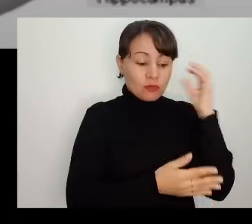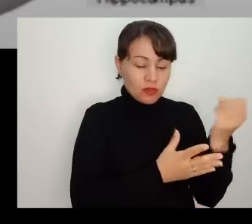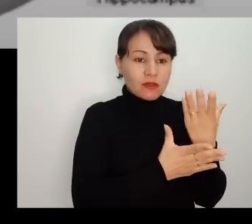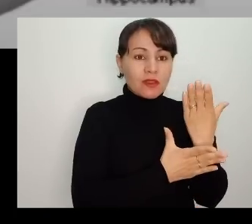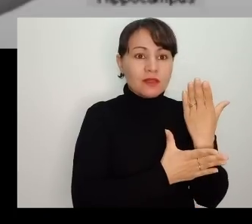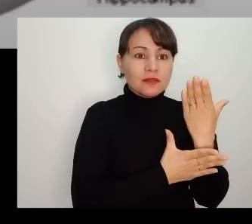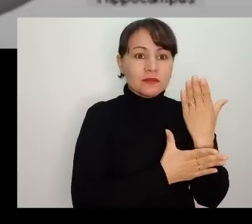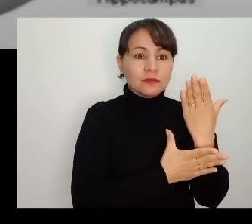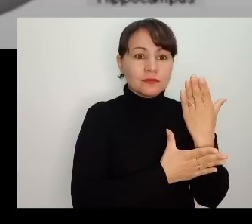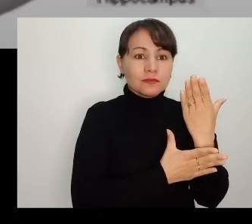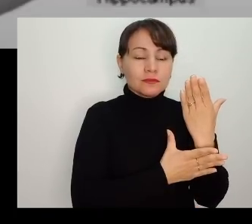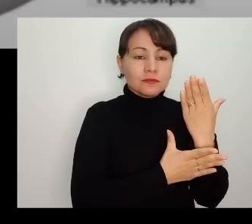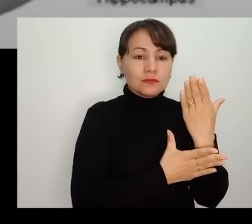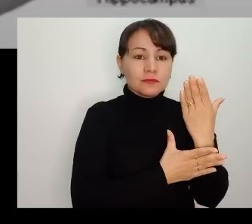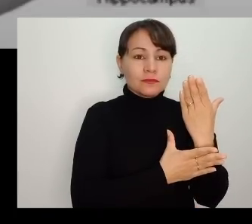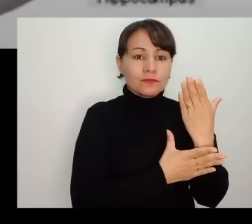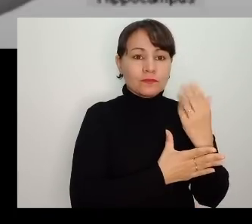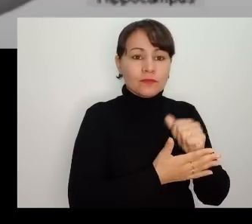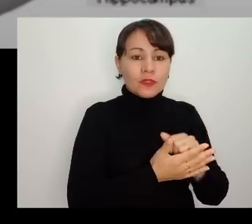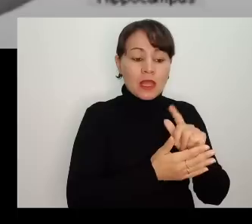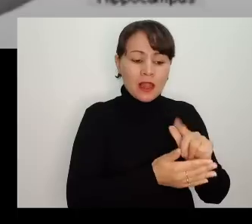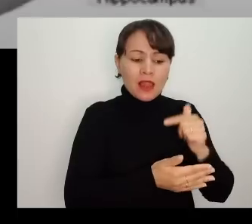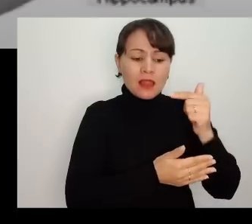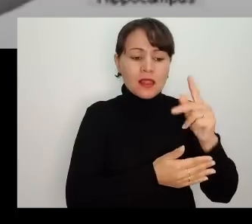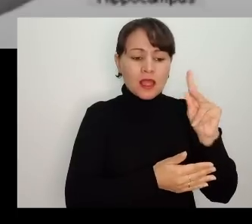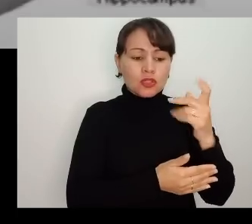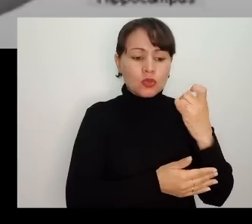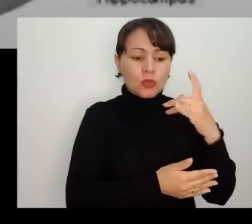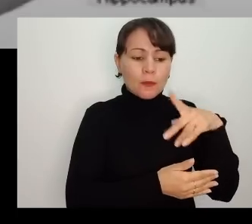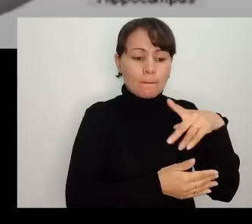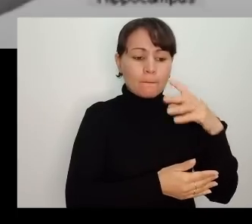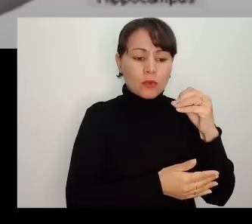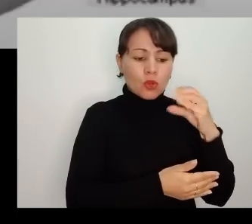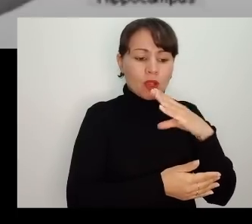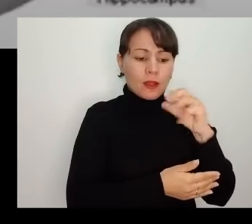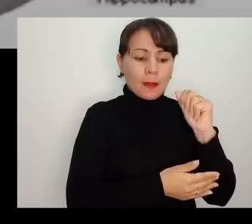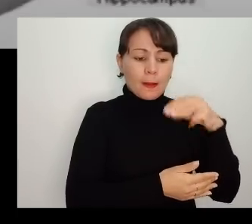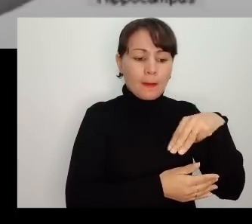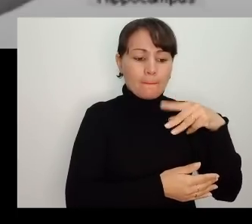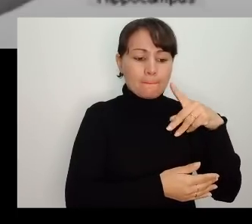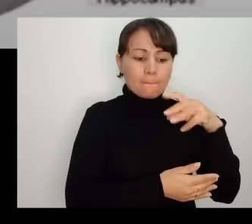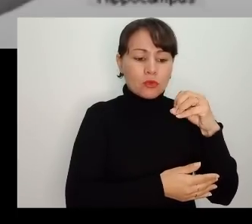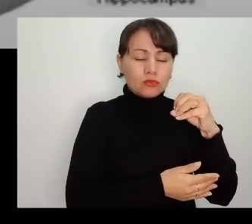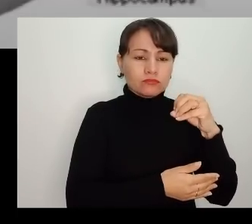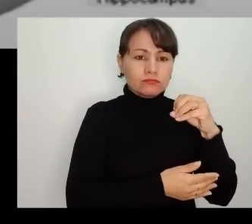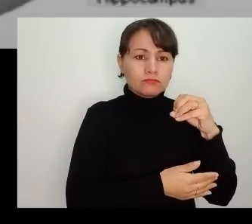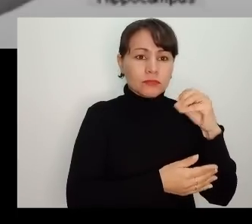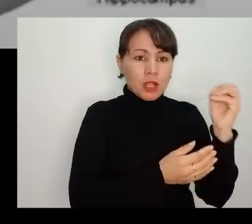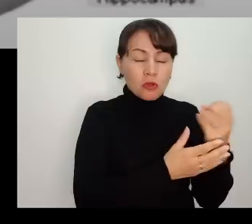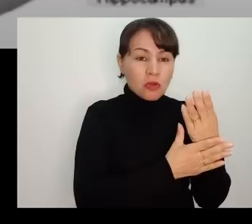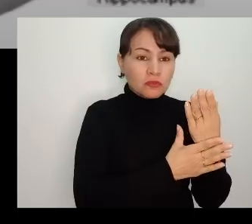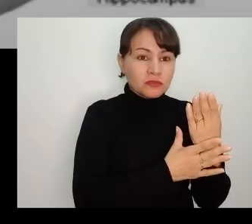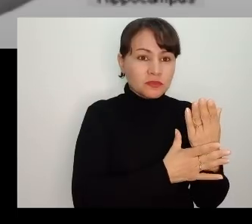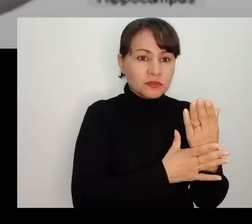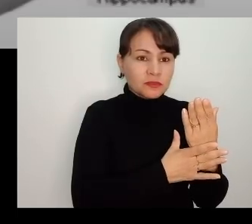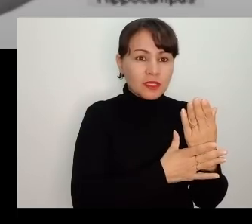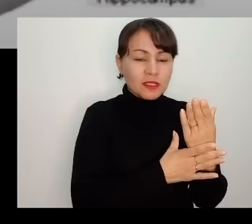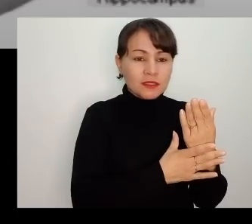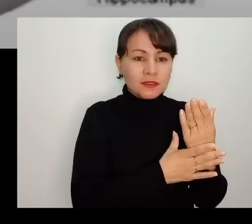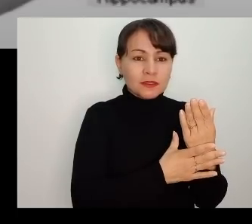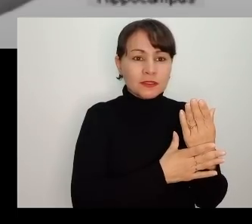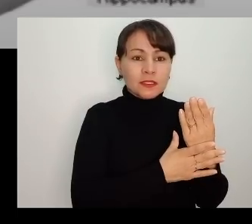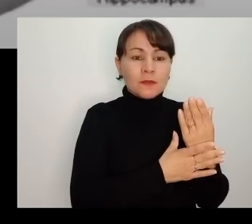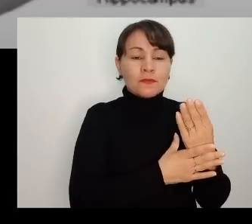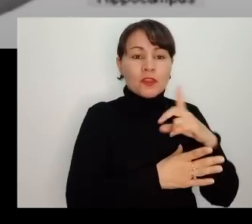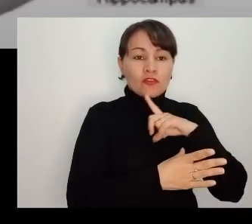mecanismo que acontece ali. Lá no hipocampo, concomitantemente àquele